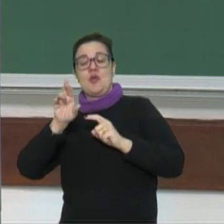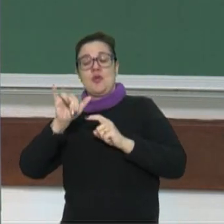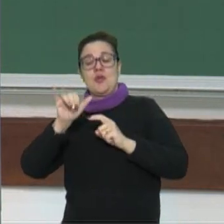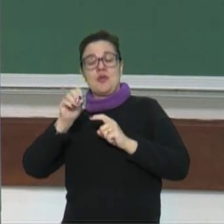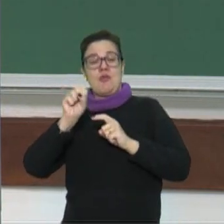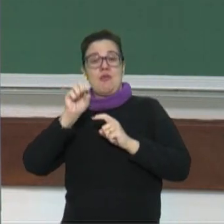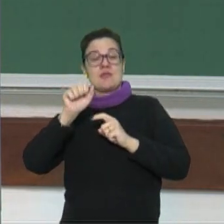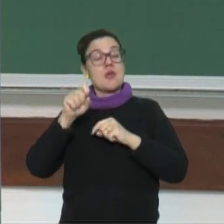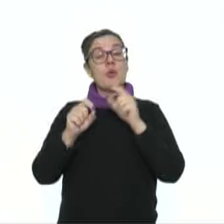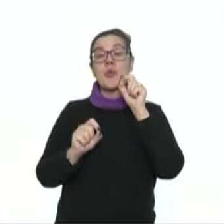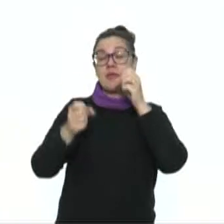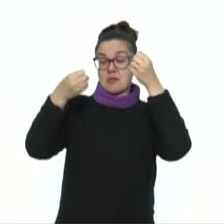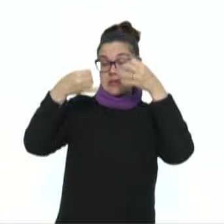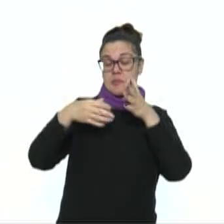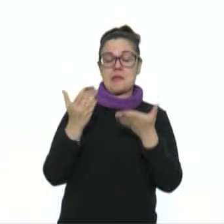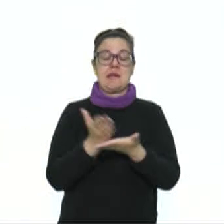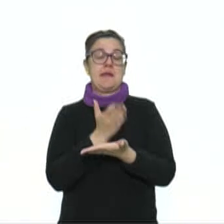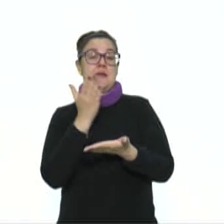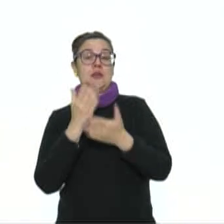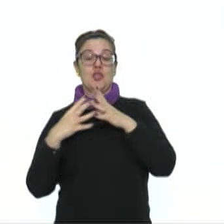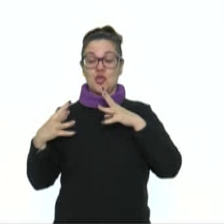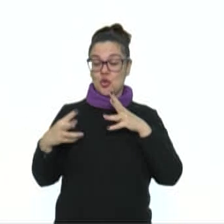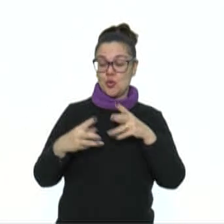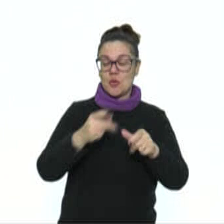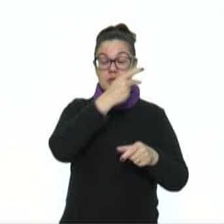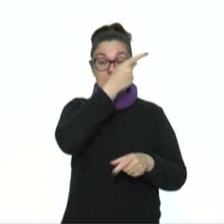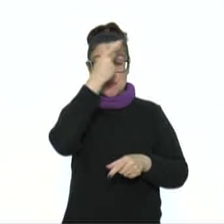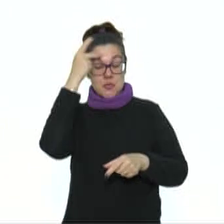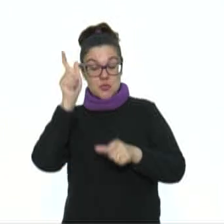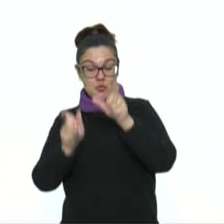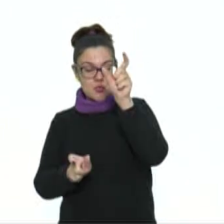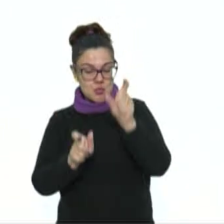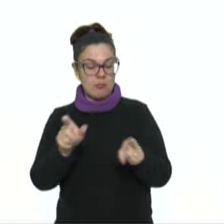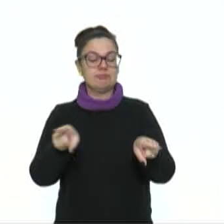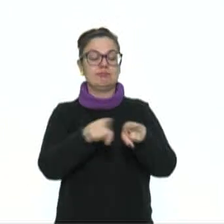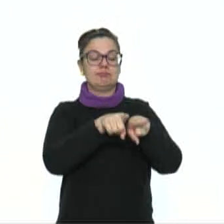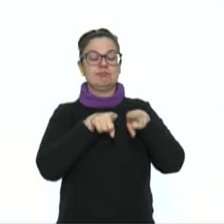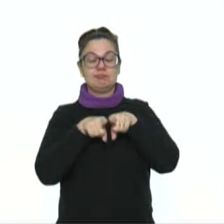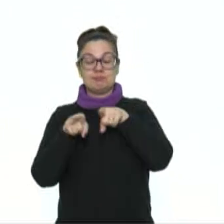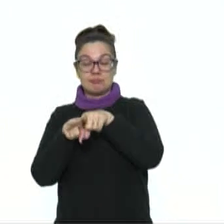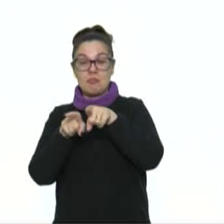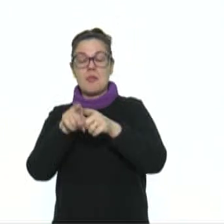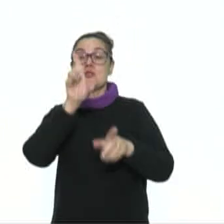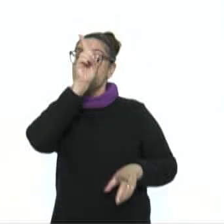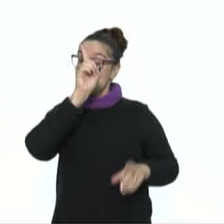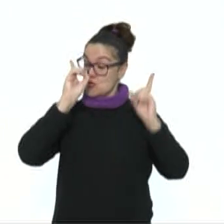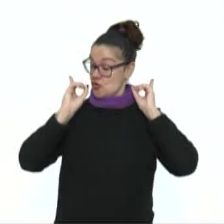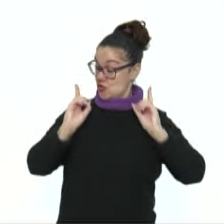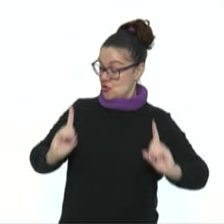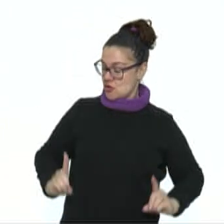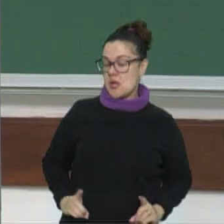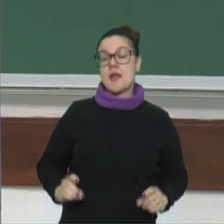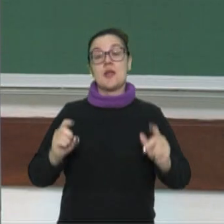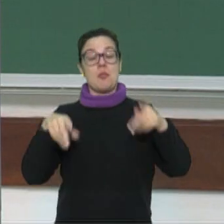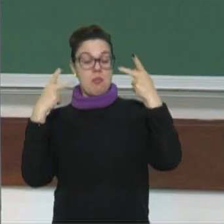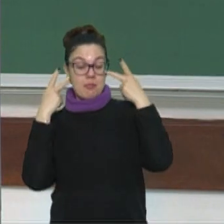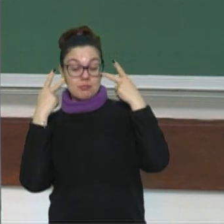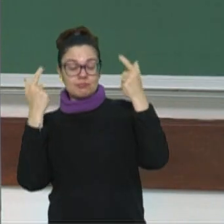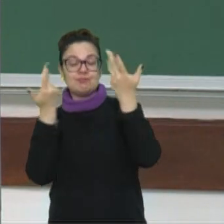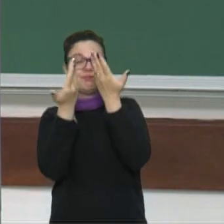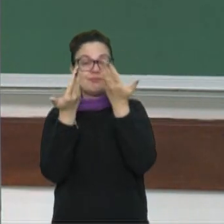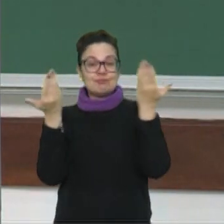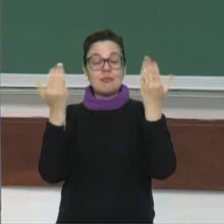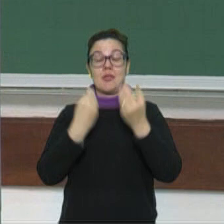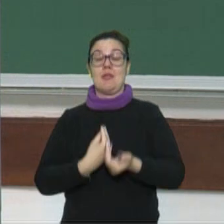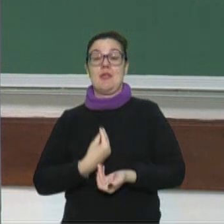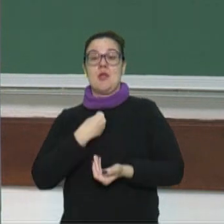livro, ele vai dizer que todos os homens nascem com os mesmos direitos, direitos naturais que a natureza deu para ele.